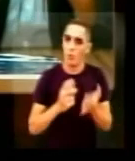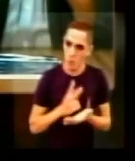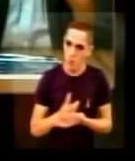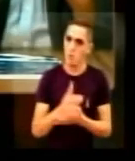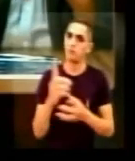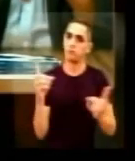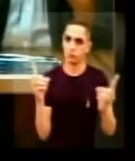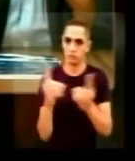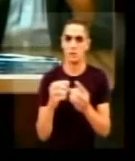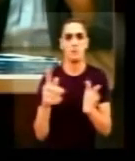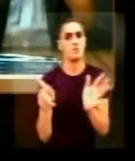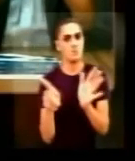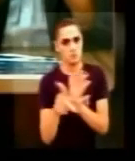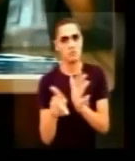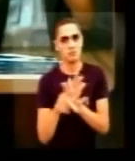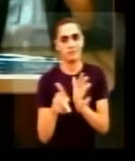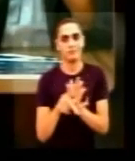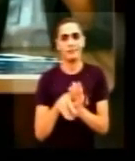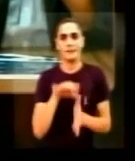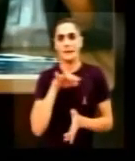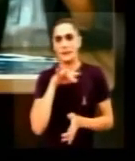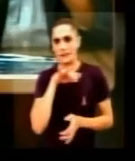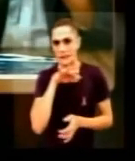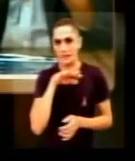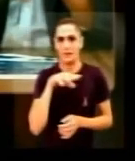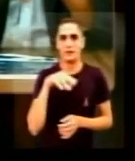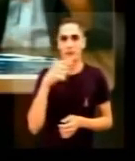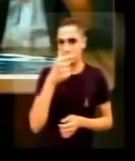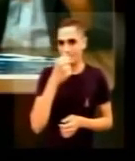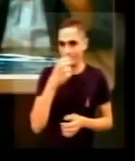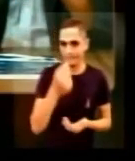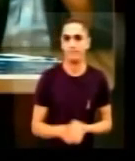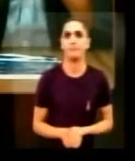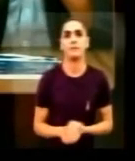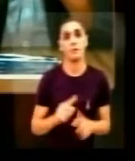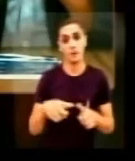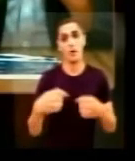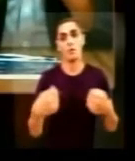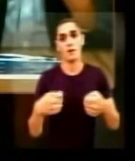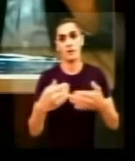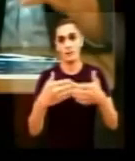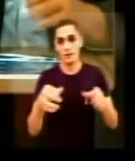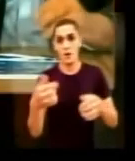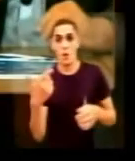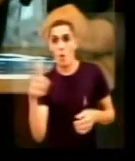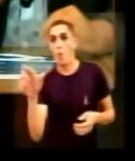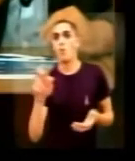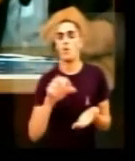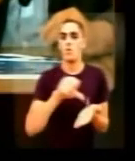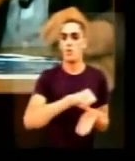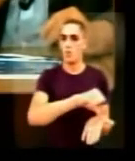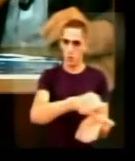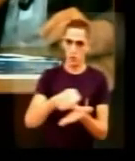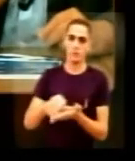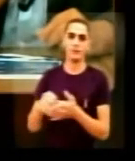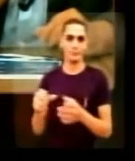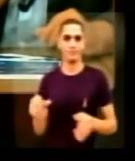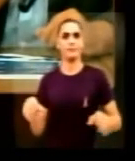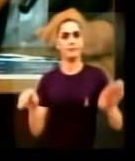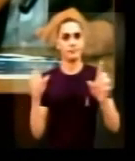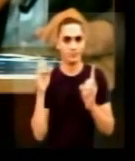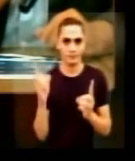uma superlotação nessas outras unidades que atendem urgência e emergência. Então, por favor,